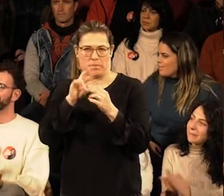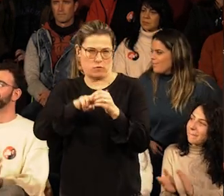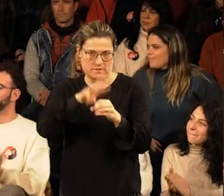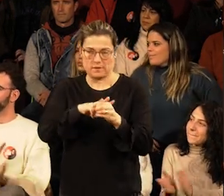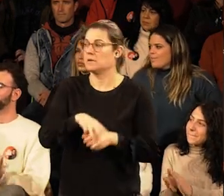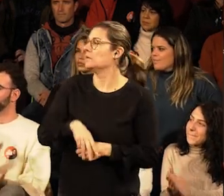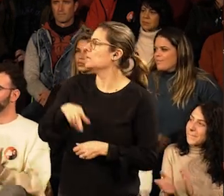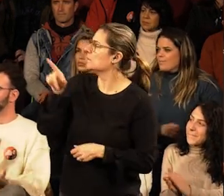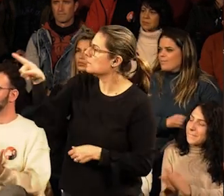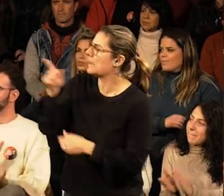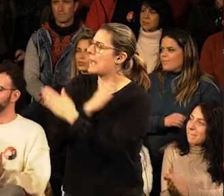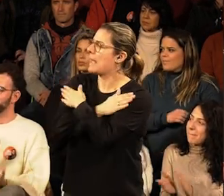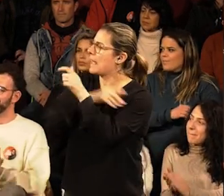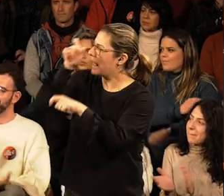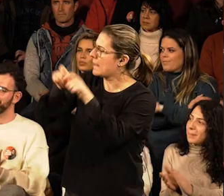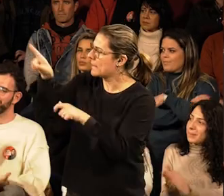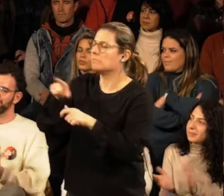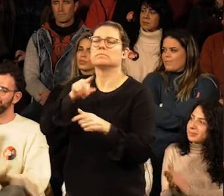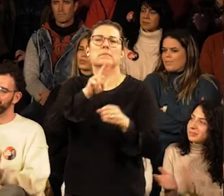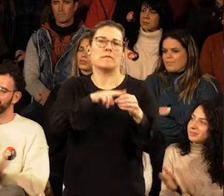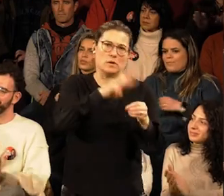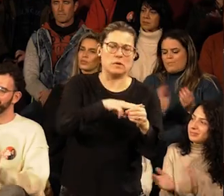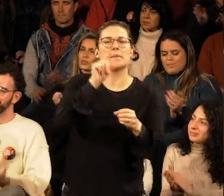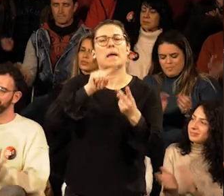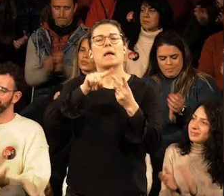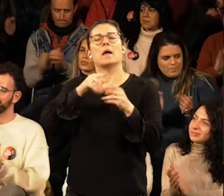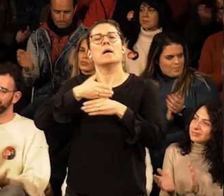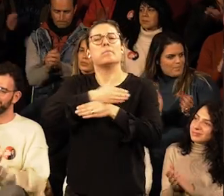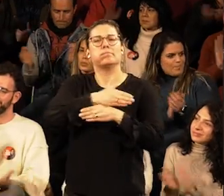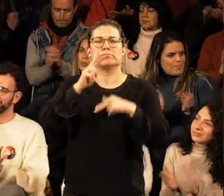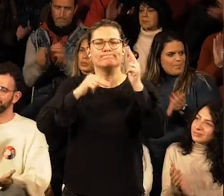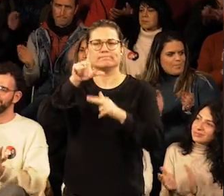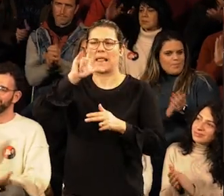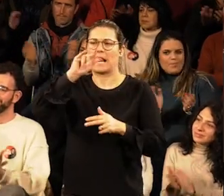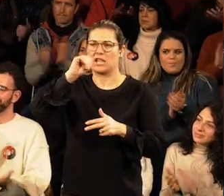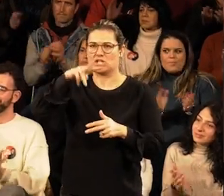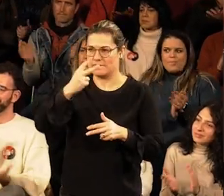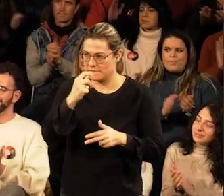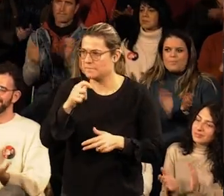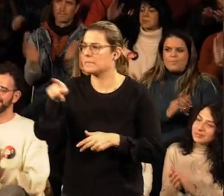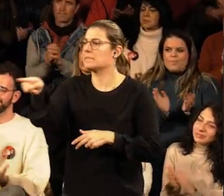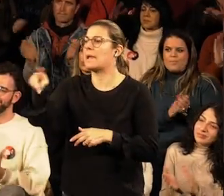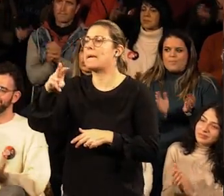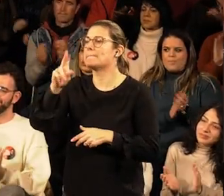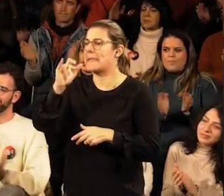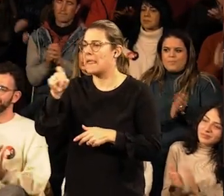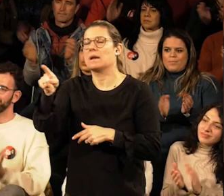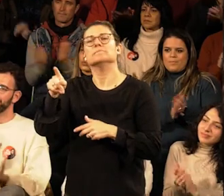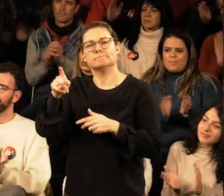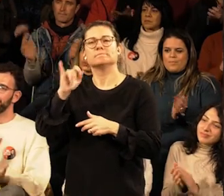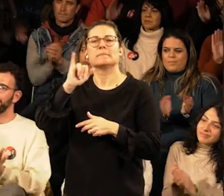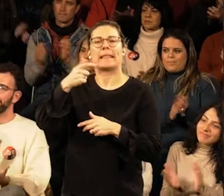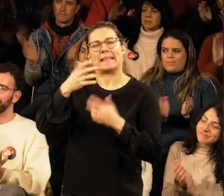são os camaradas da autoeuropa e da lisado é Mariana da direção da intersindical